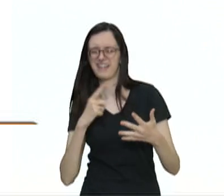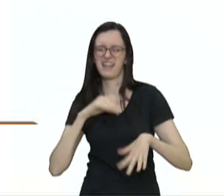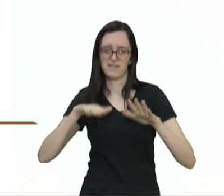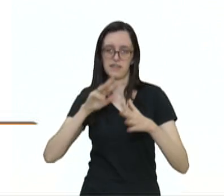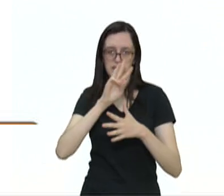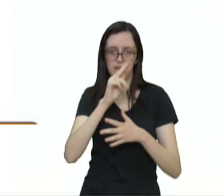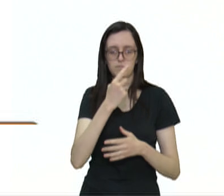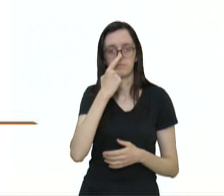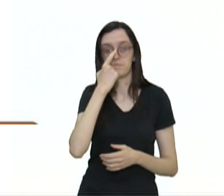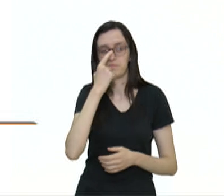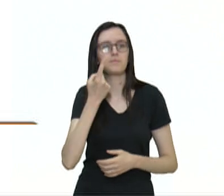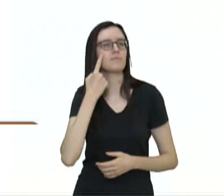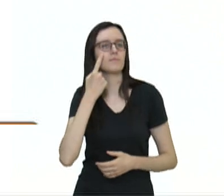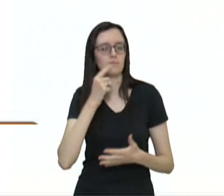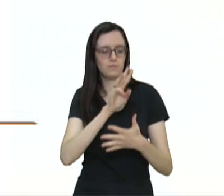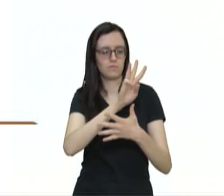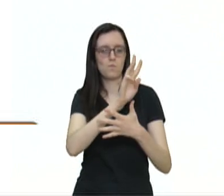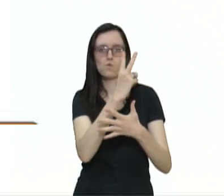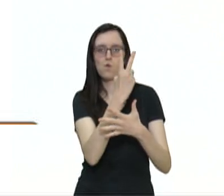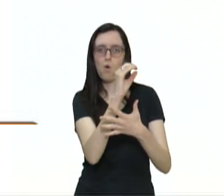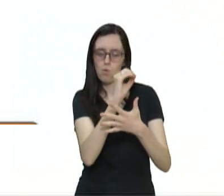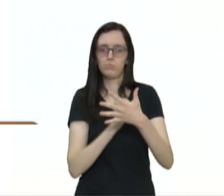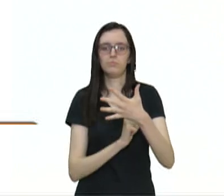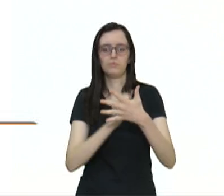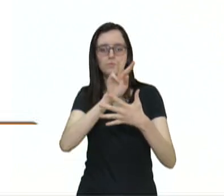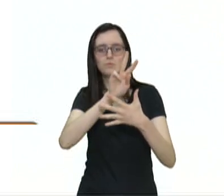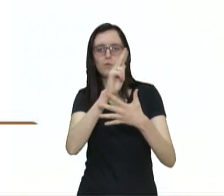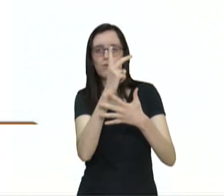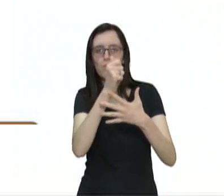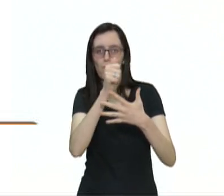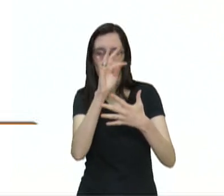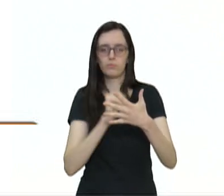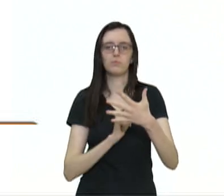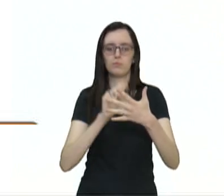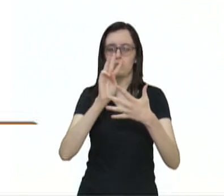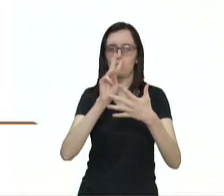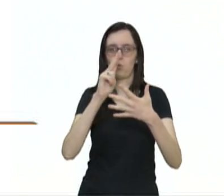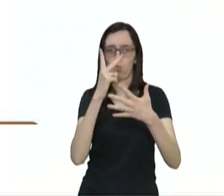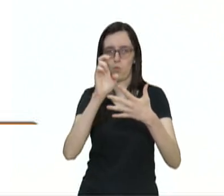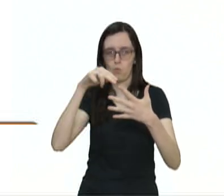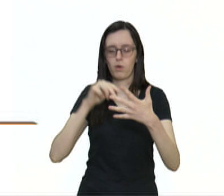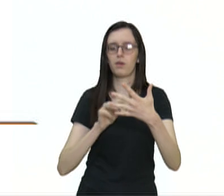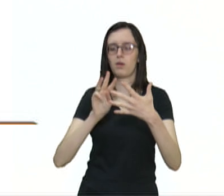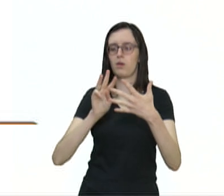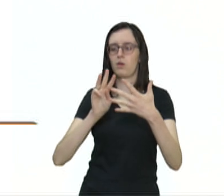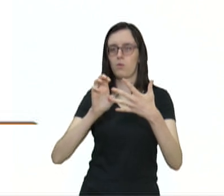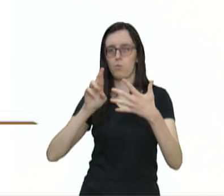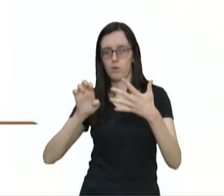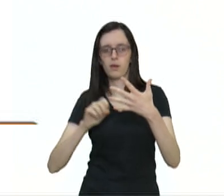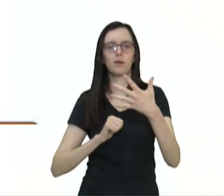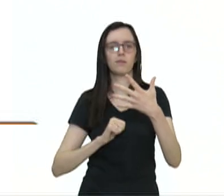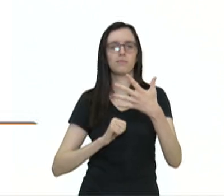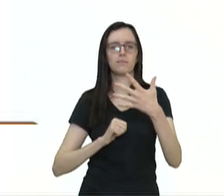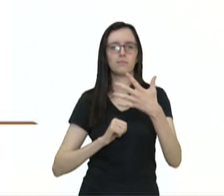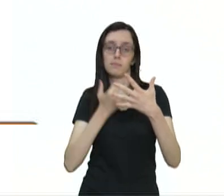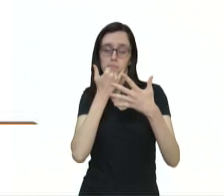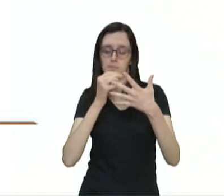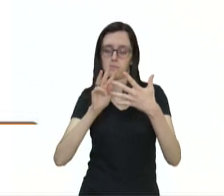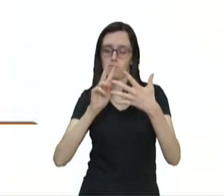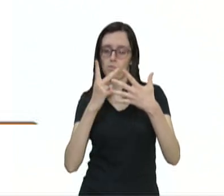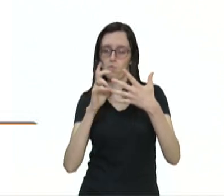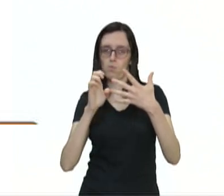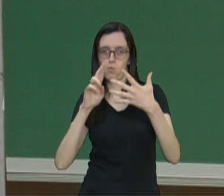tenho. Eu tenho o who, what, when, where, why. E a exceção